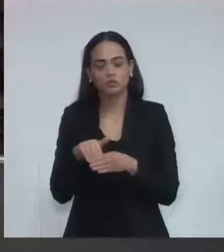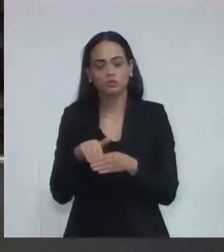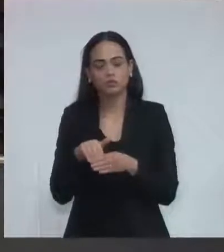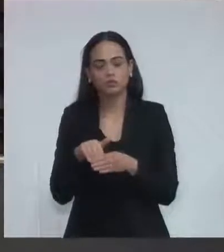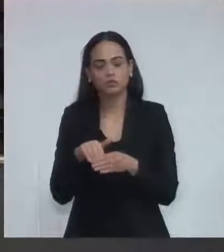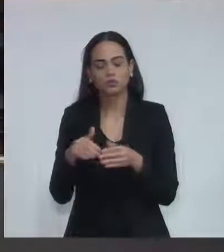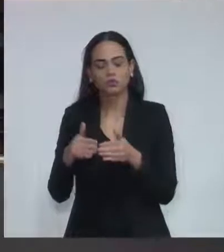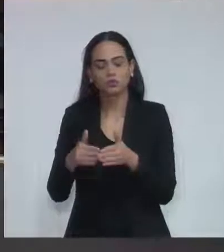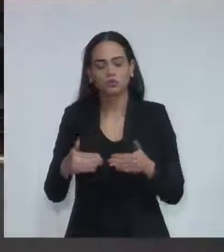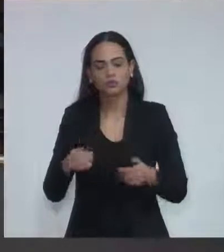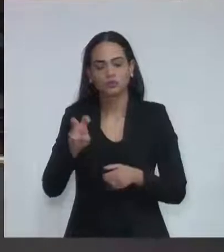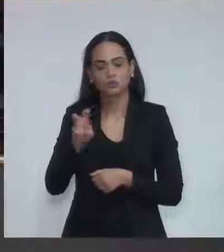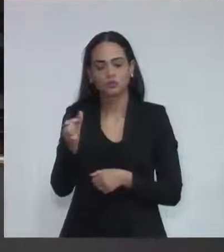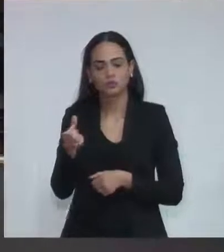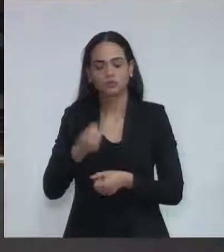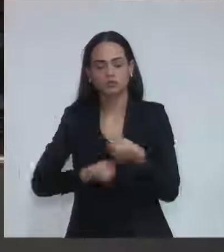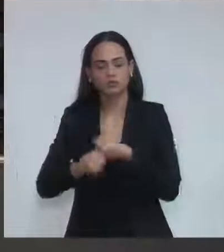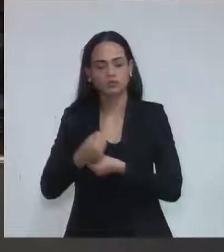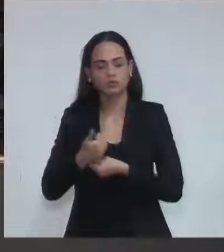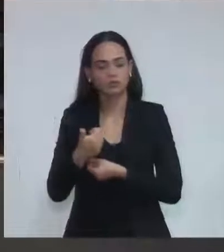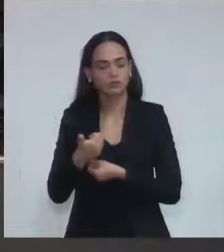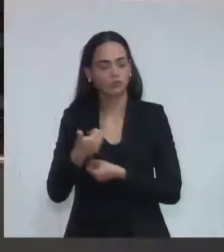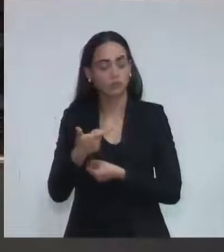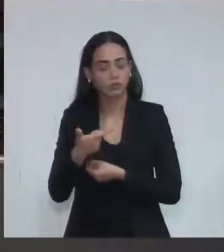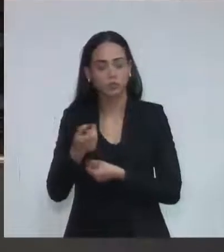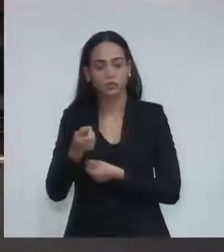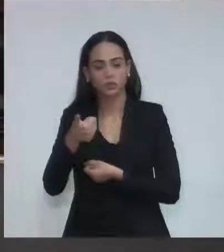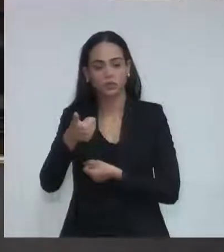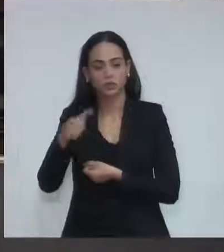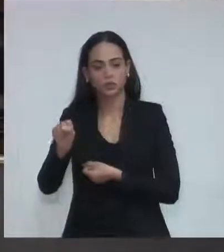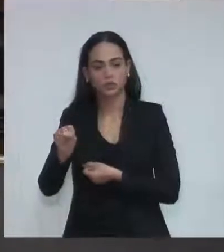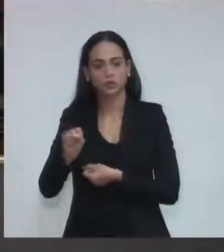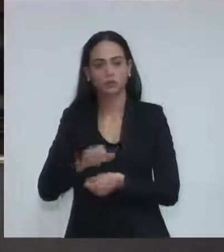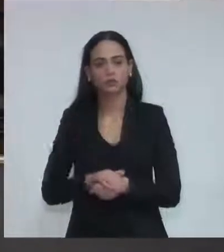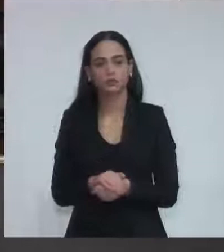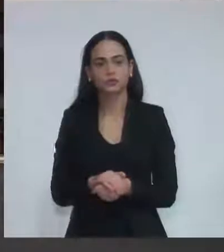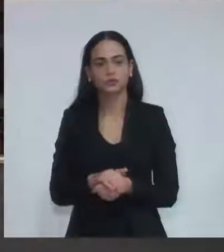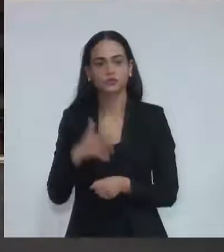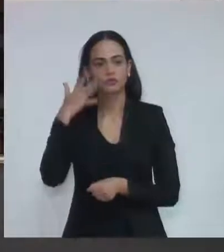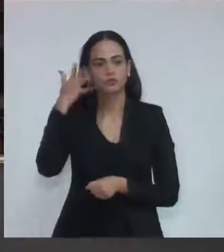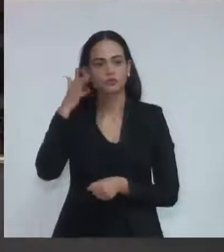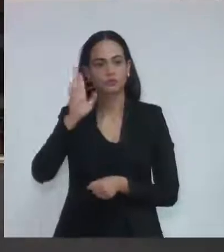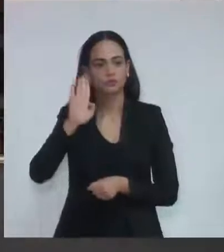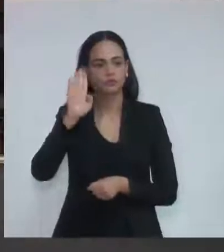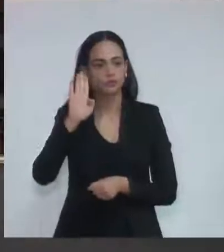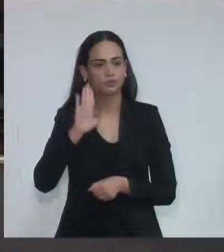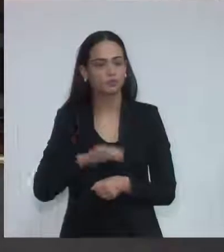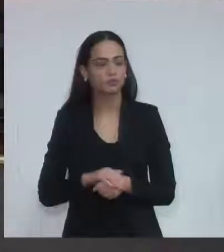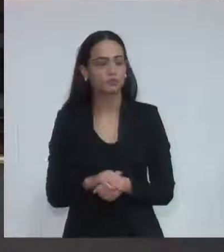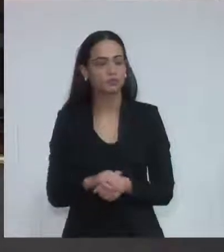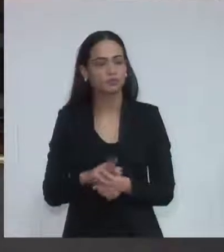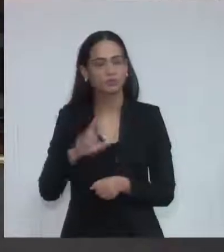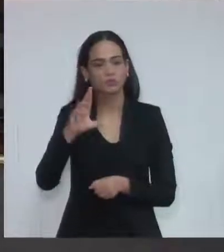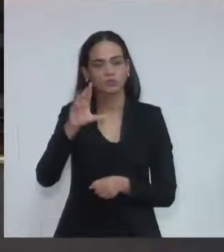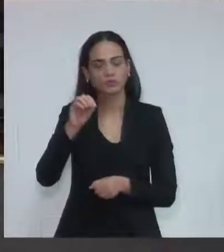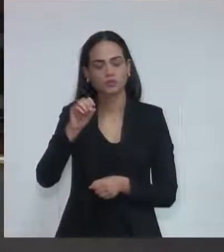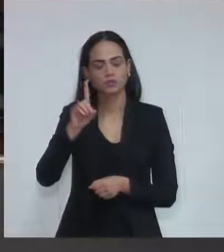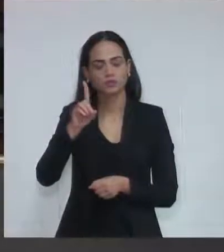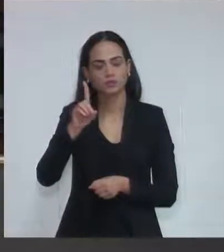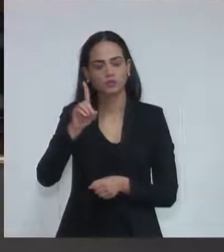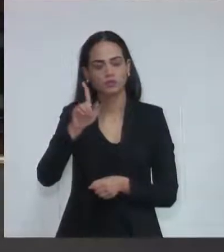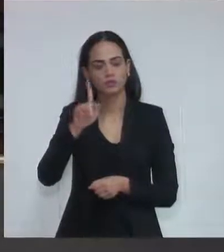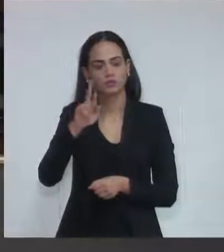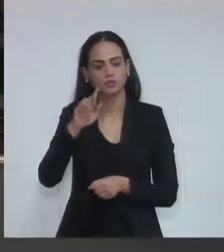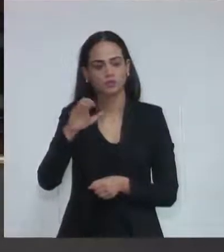de 2018. Se alguma da liderança quiser encaminhá-lo. Peço a palavra, senhor presidente. Com a palavra o vereador Rodrigo Paixão. Pela